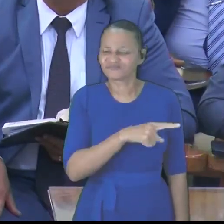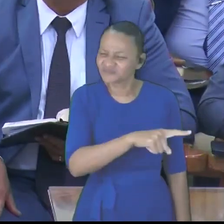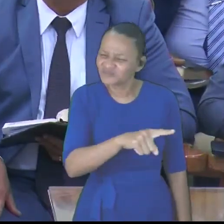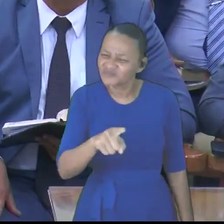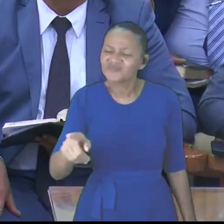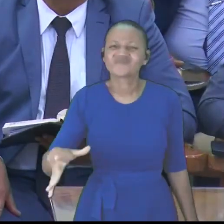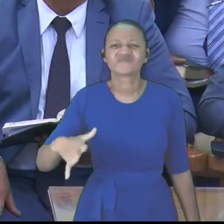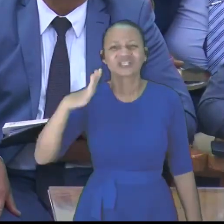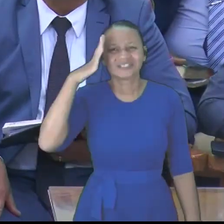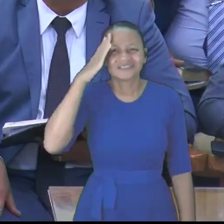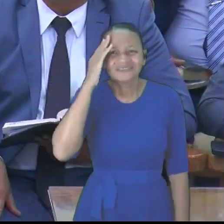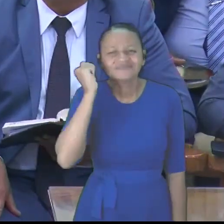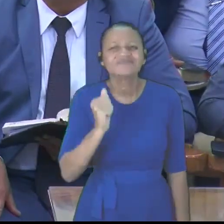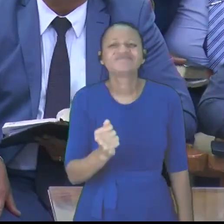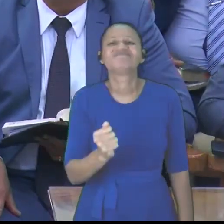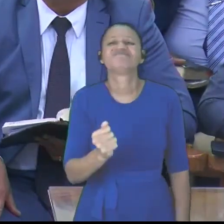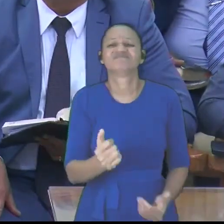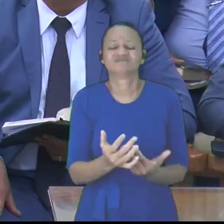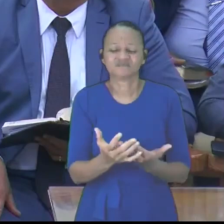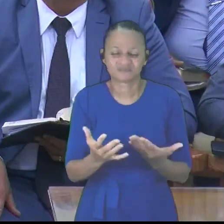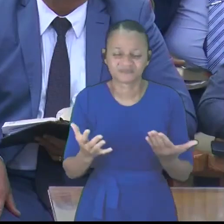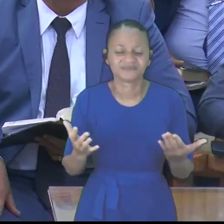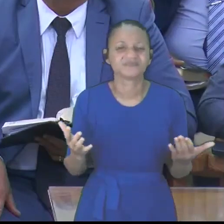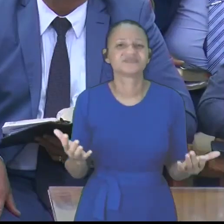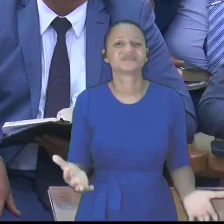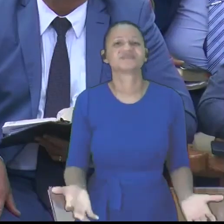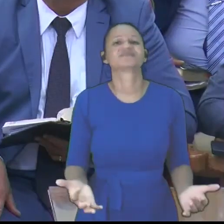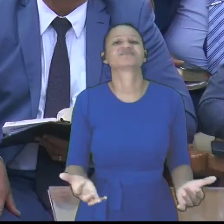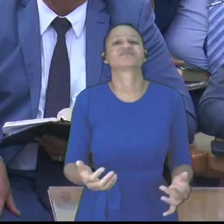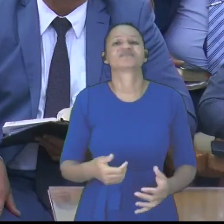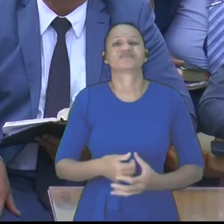Vós mesmos bem sabeis.